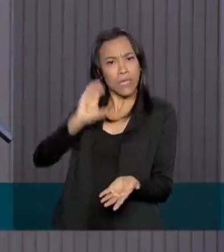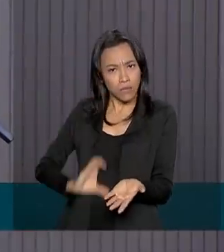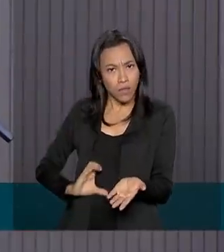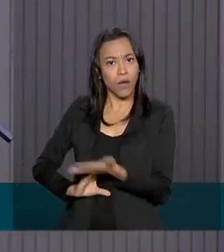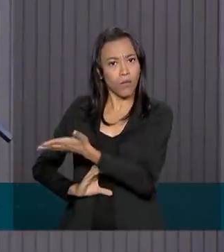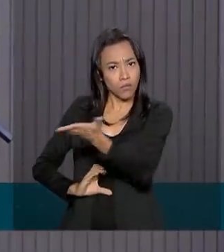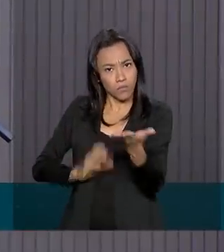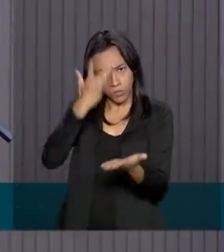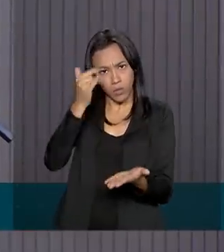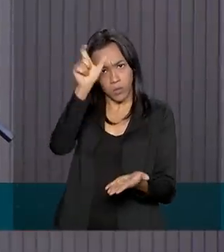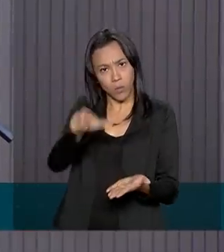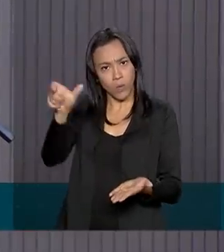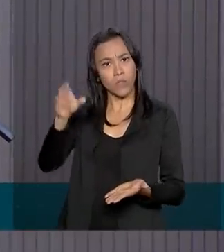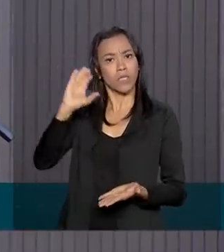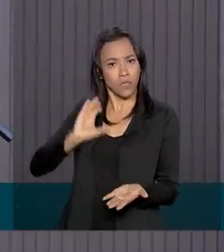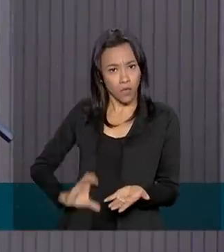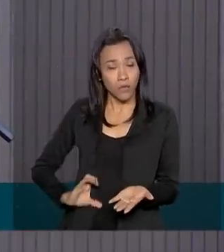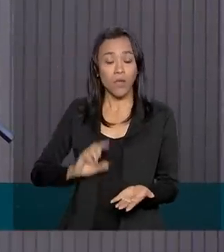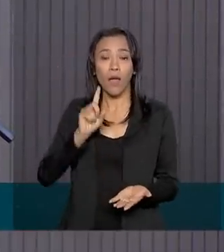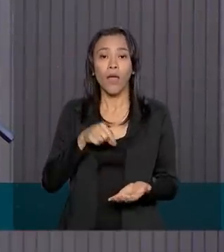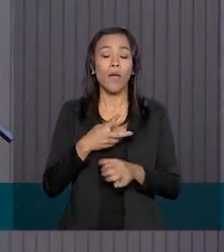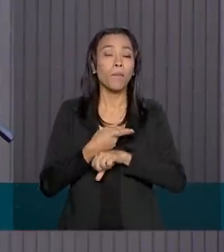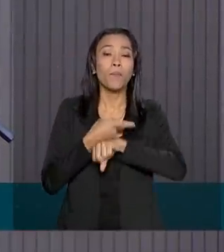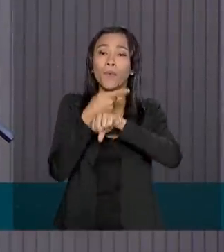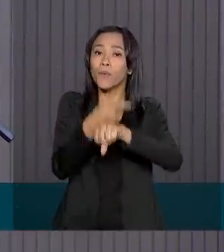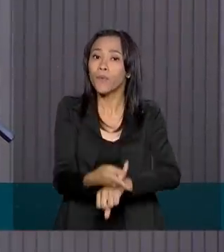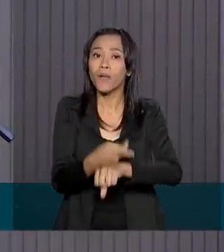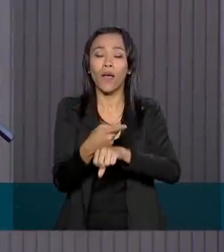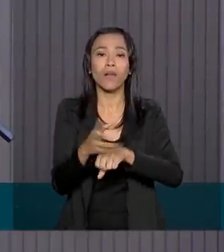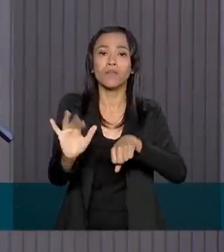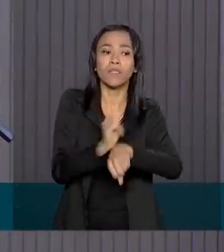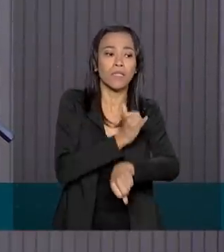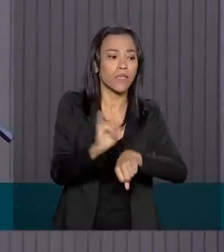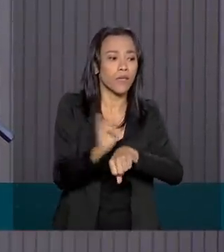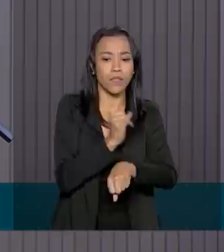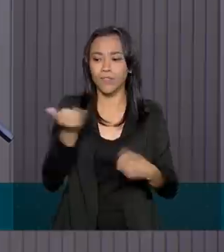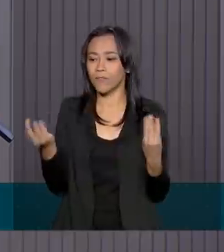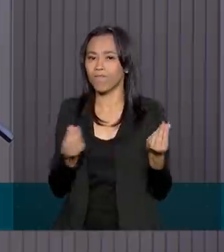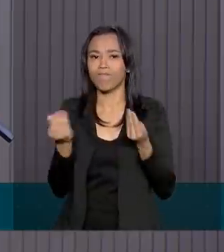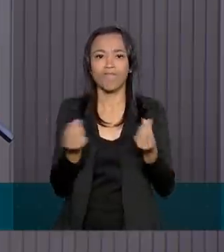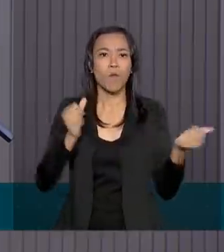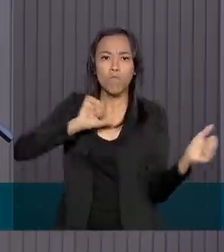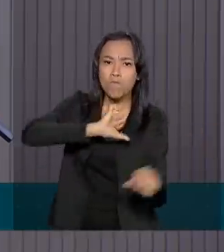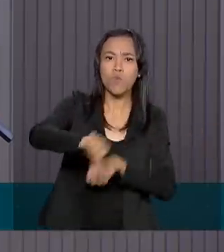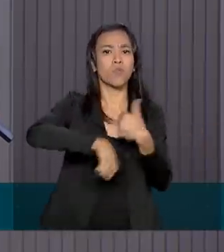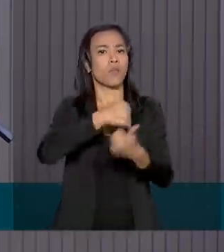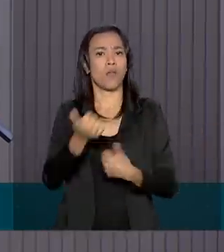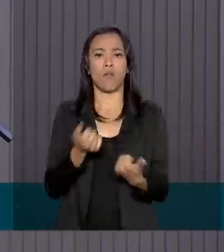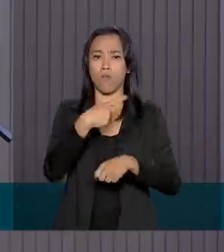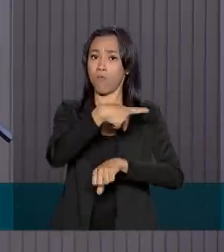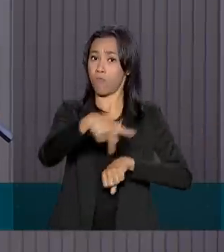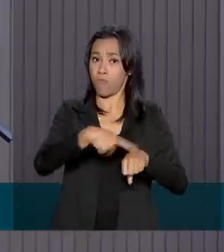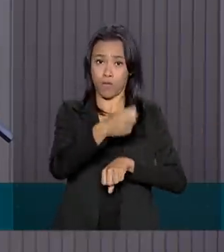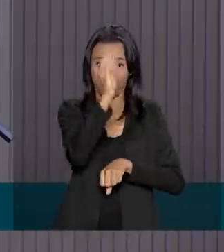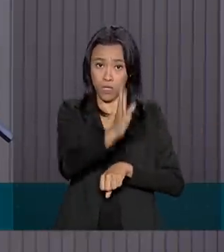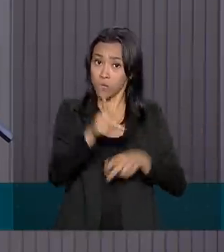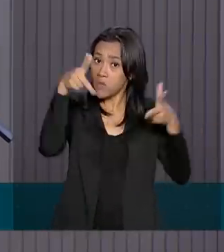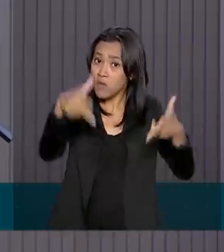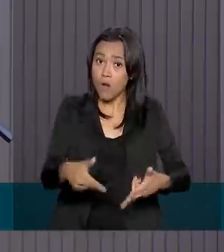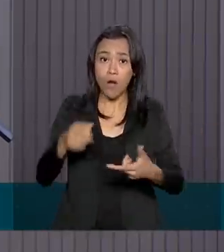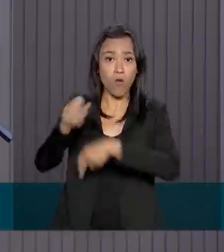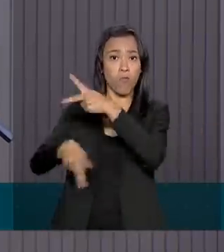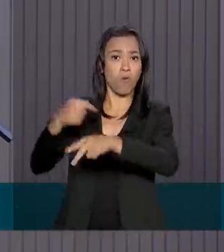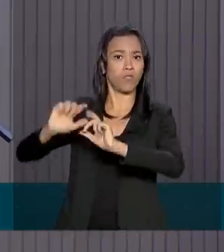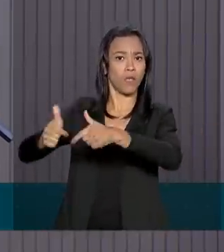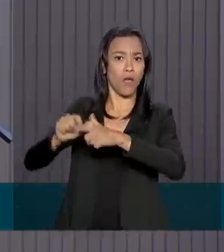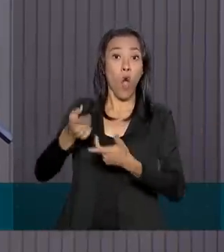geral, é buscar maneira de transformar o nosso país no que é Israel hoje em dia. Olhem o que